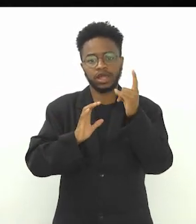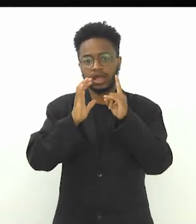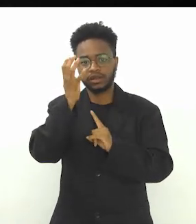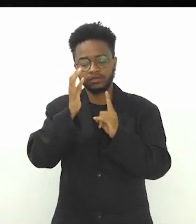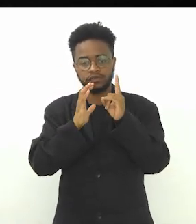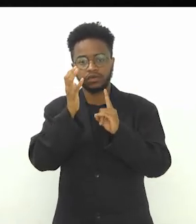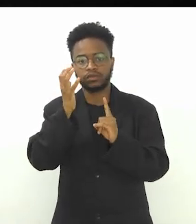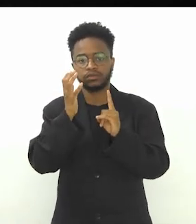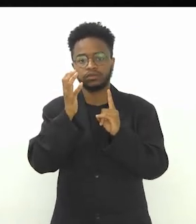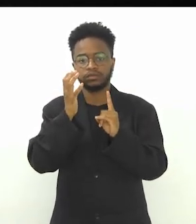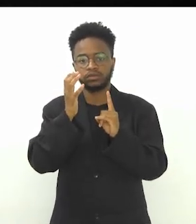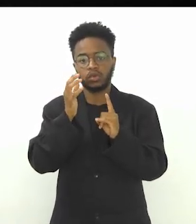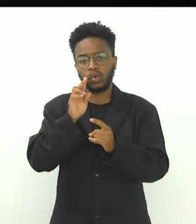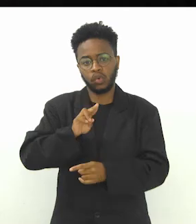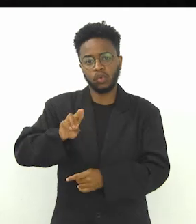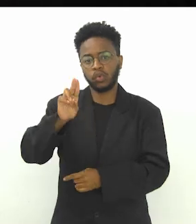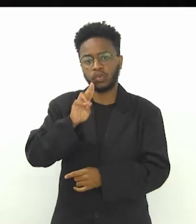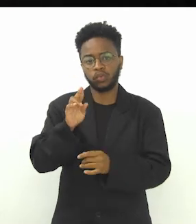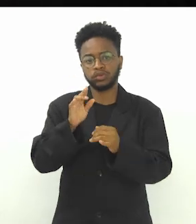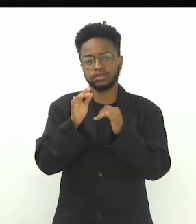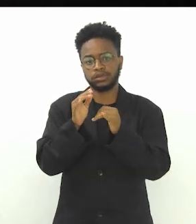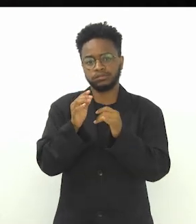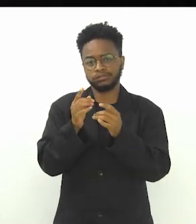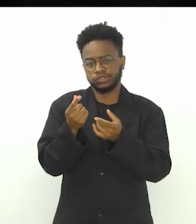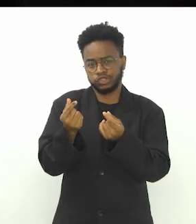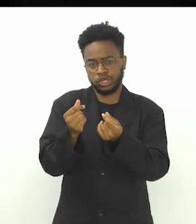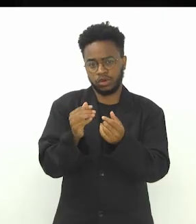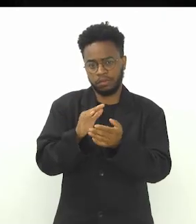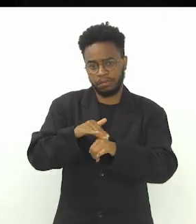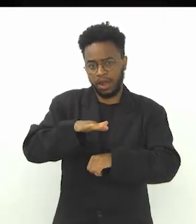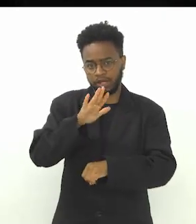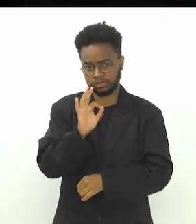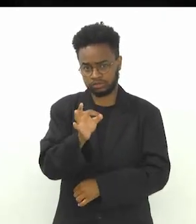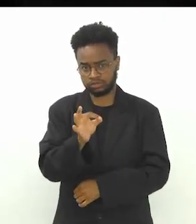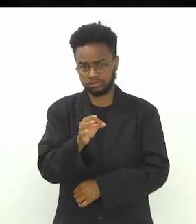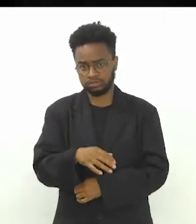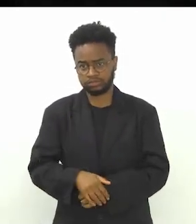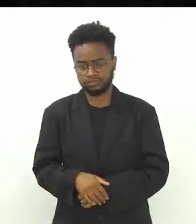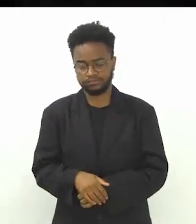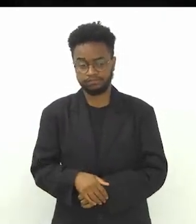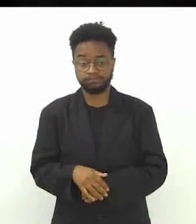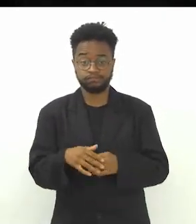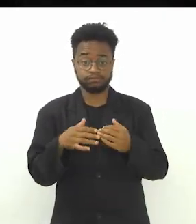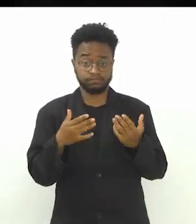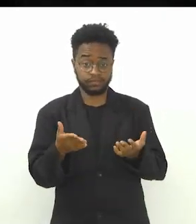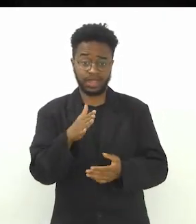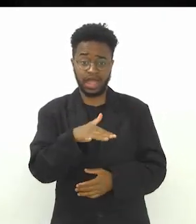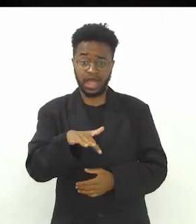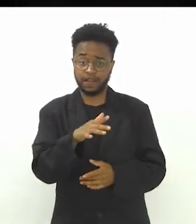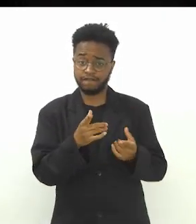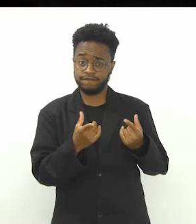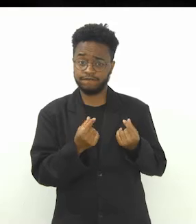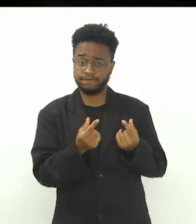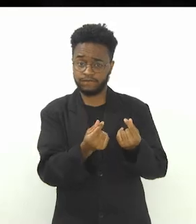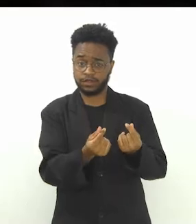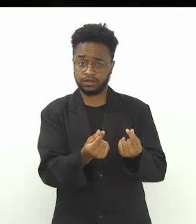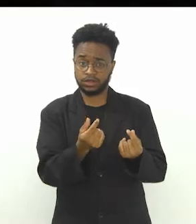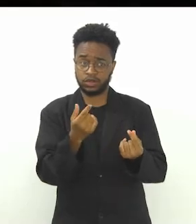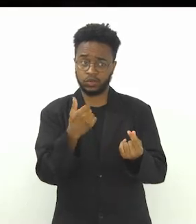mais consome a parte financeira? Ó, financeiramente, eu não tenho,